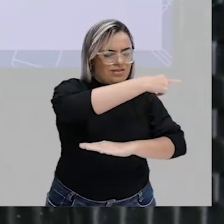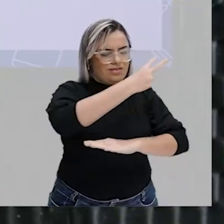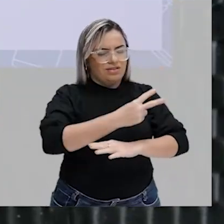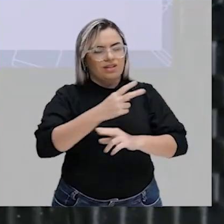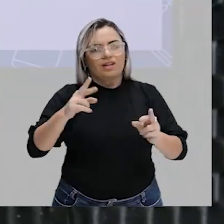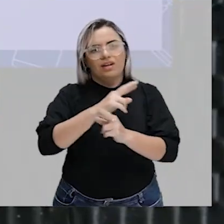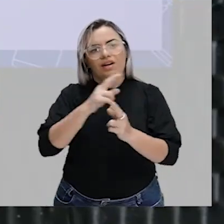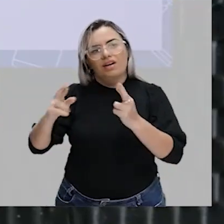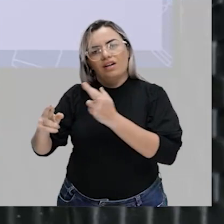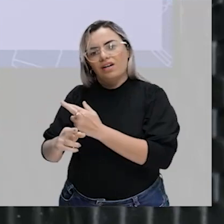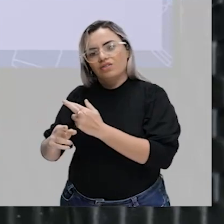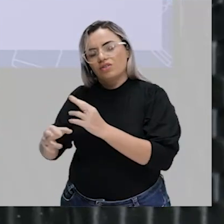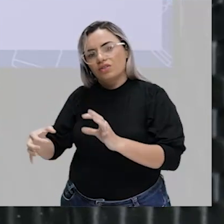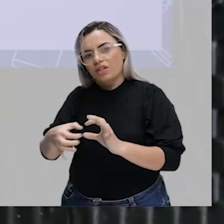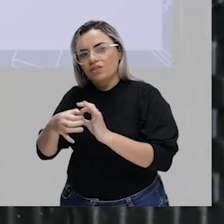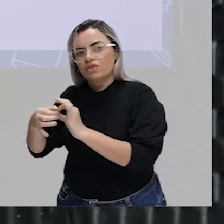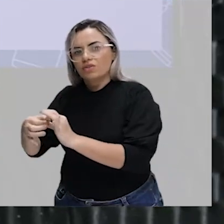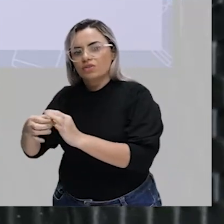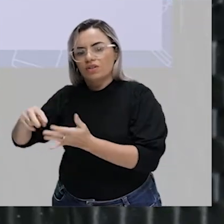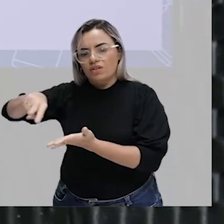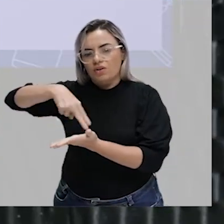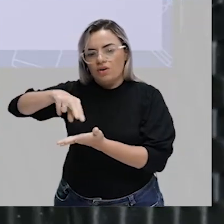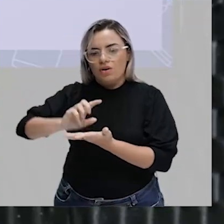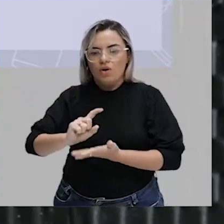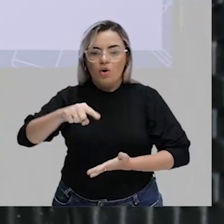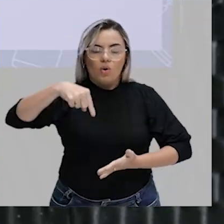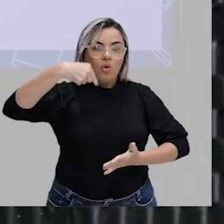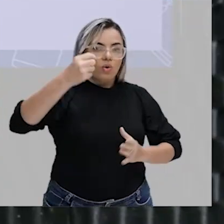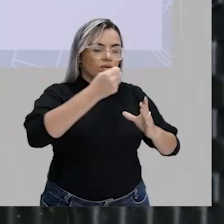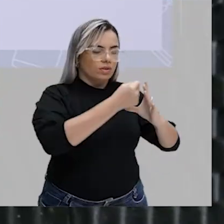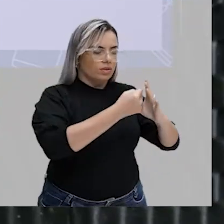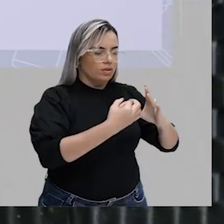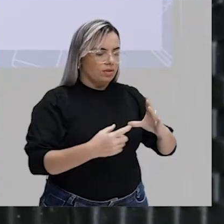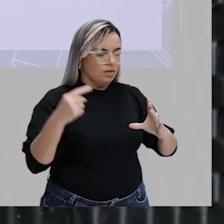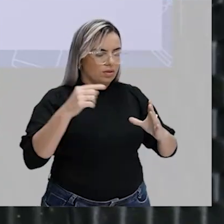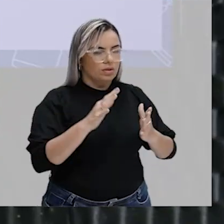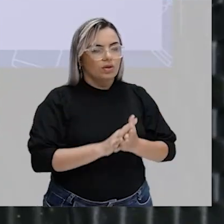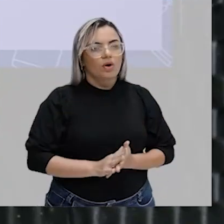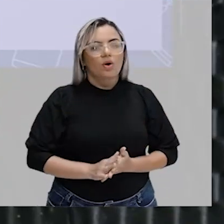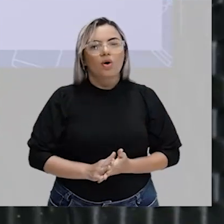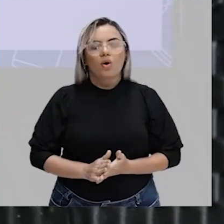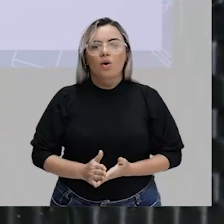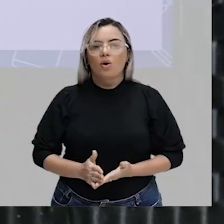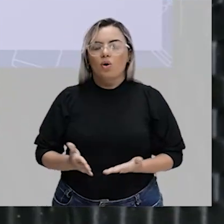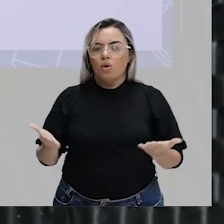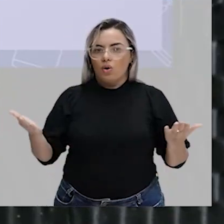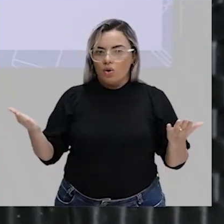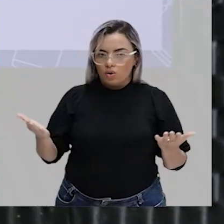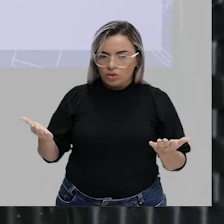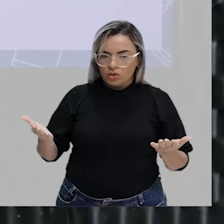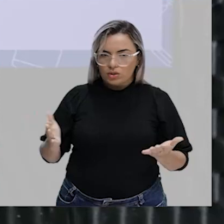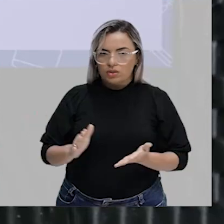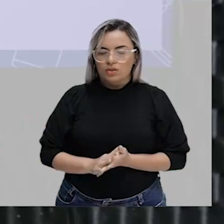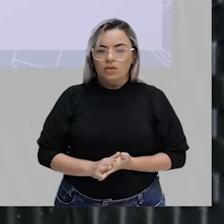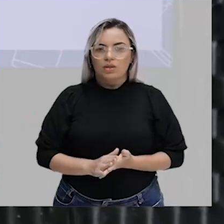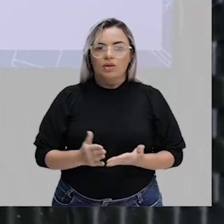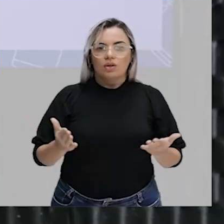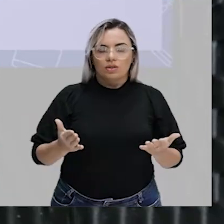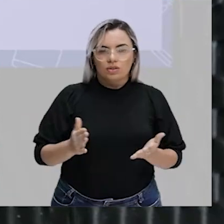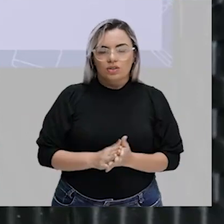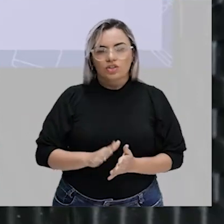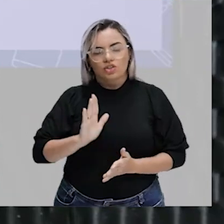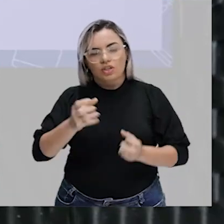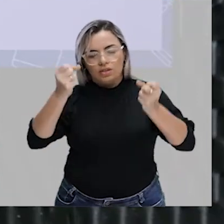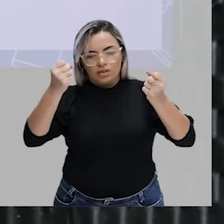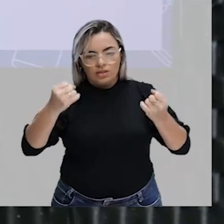outra característica da ginástica também é o quê? Como eu falei na introdução da nossa aula, a ginástica vem